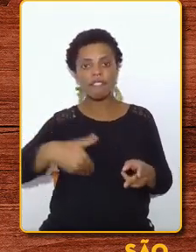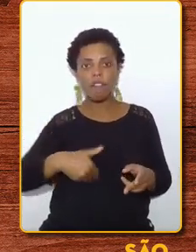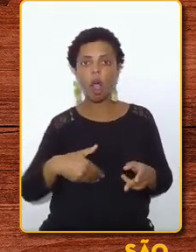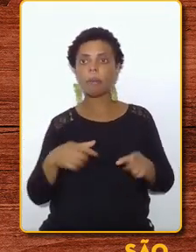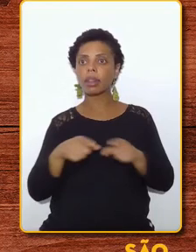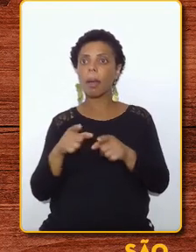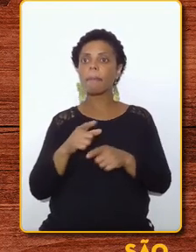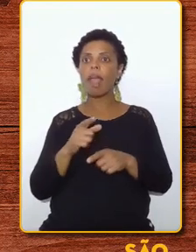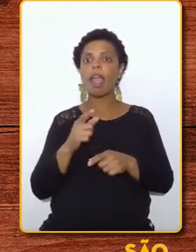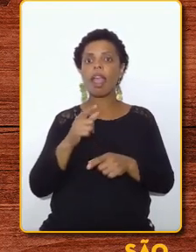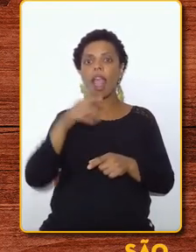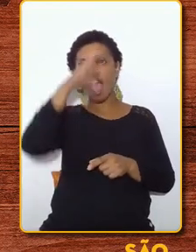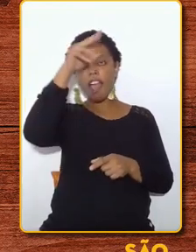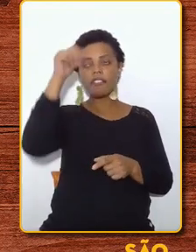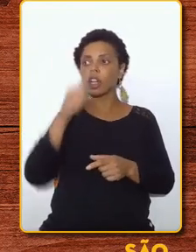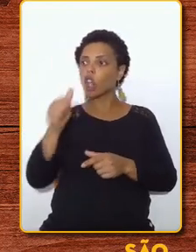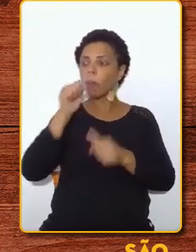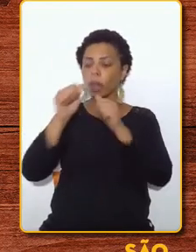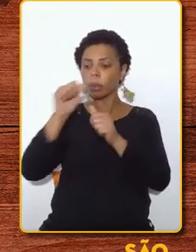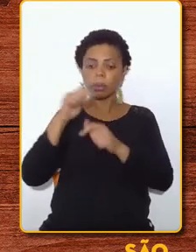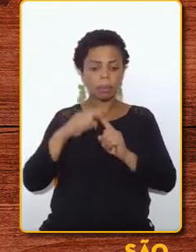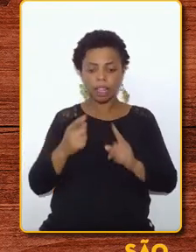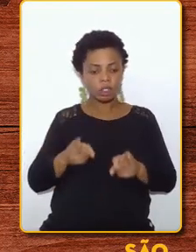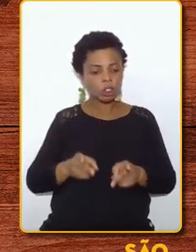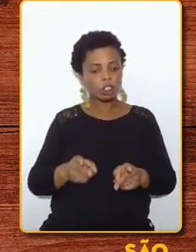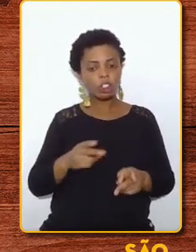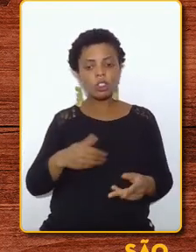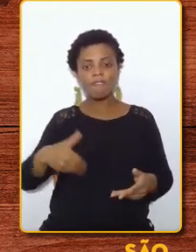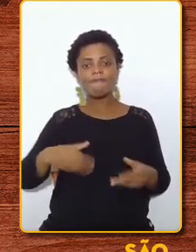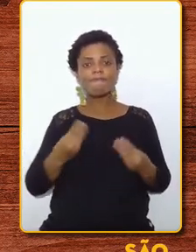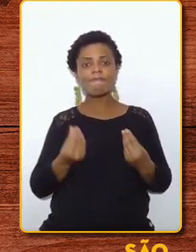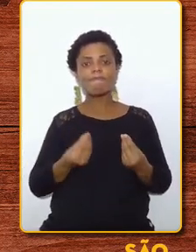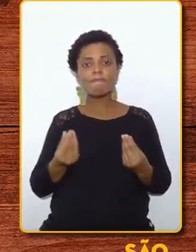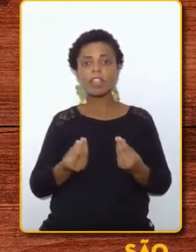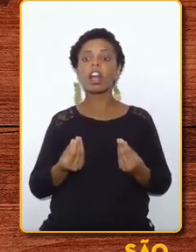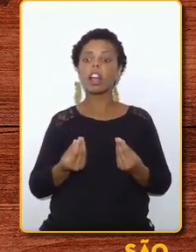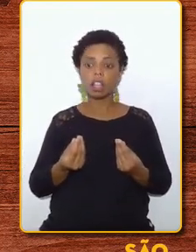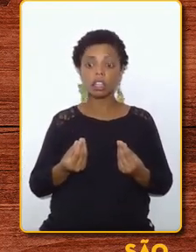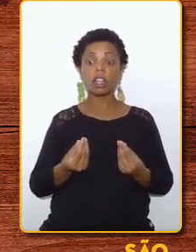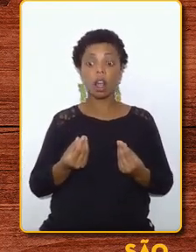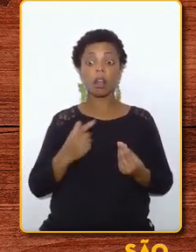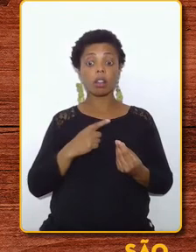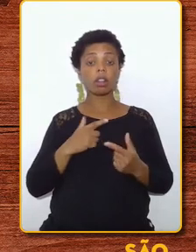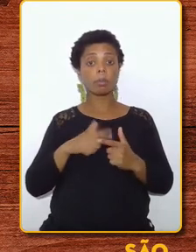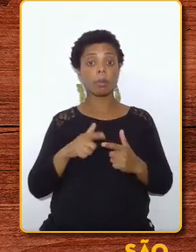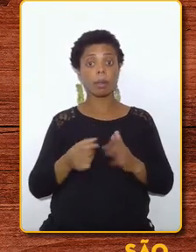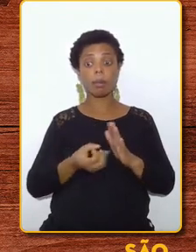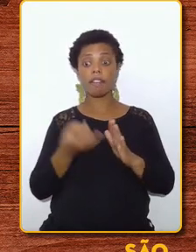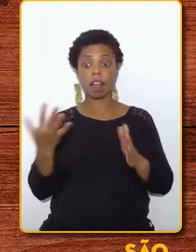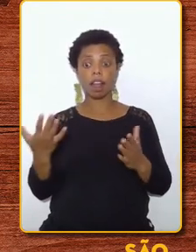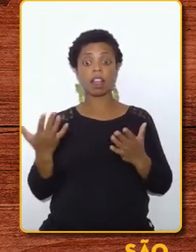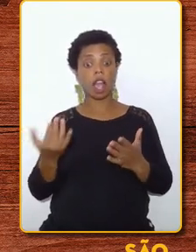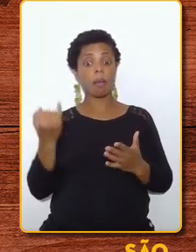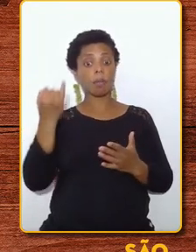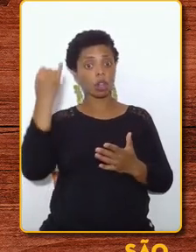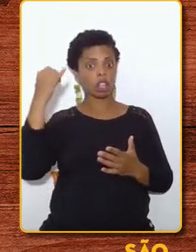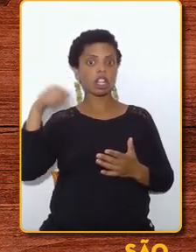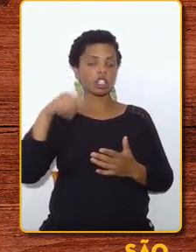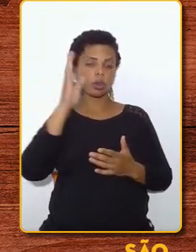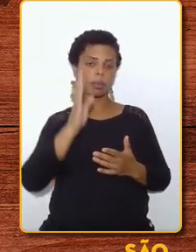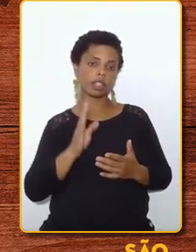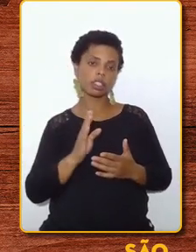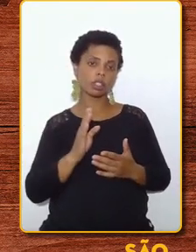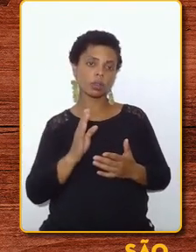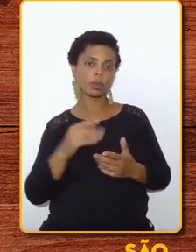tem, aliado aos problemas que a gente, né, tinha, e no caso do Brasil é super importante discutir isso, para fechar aqui, porque senão